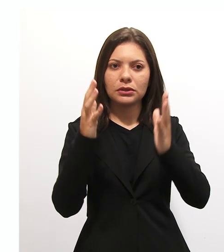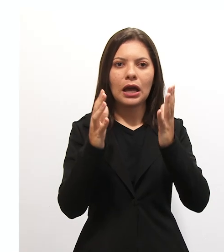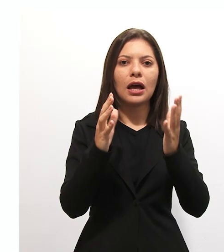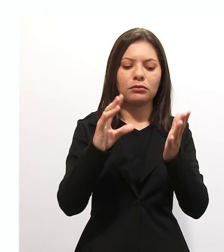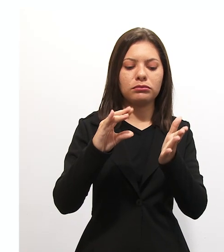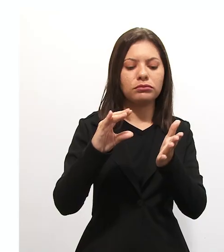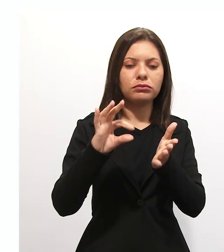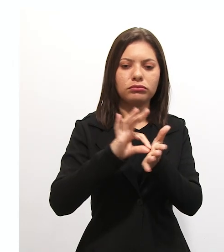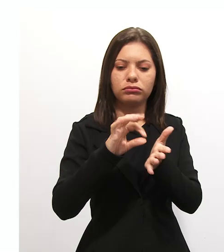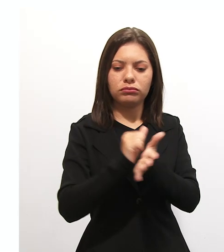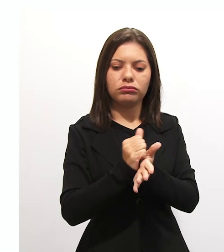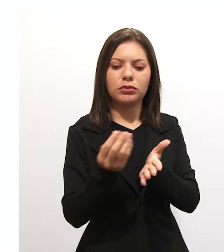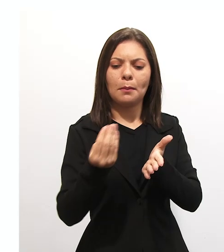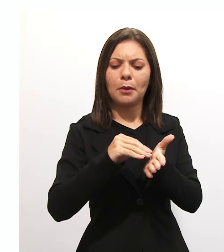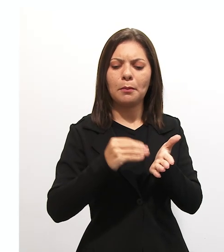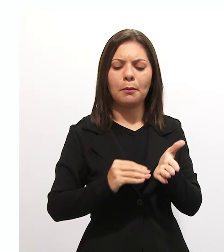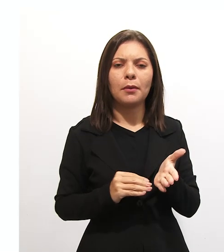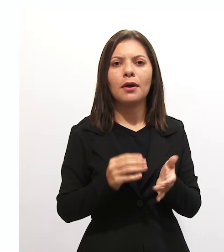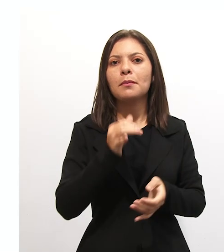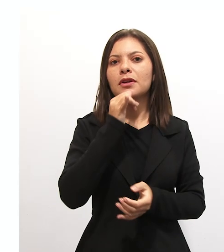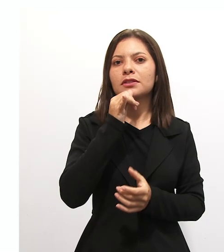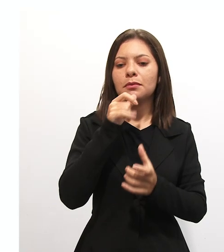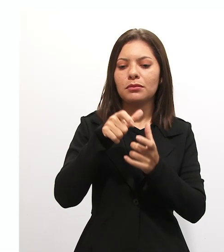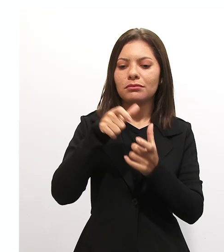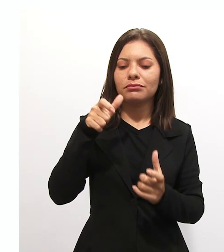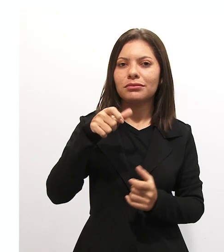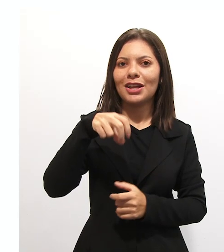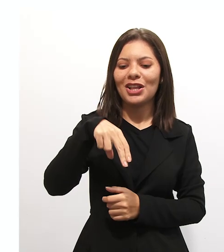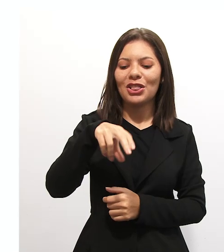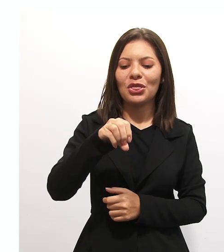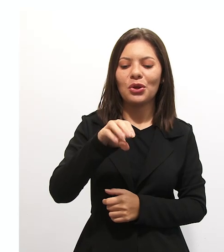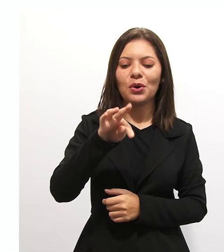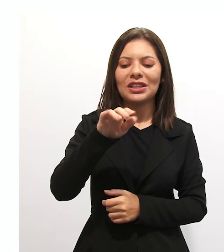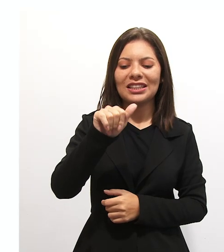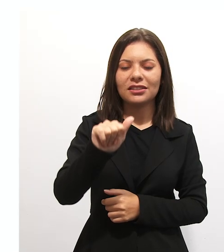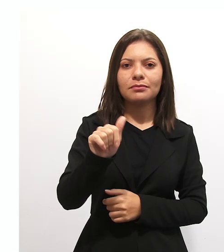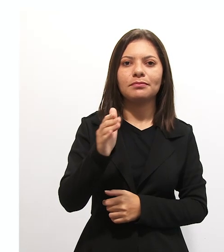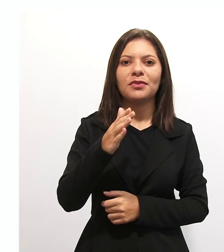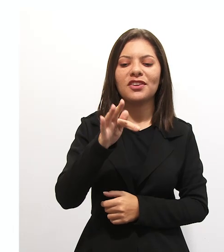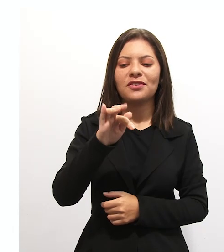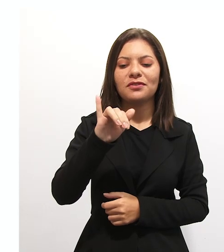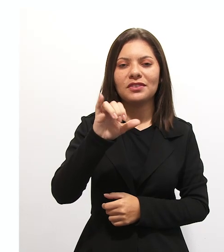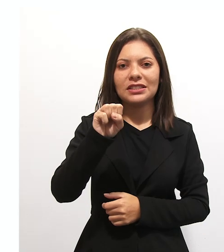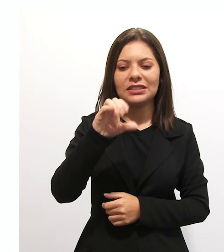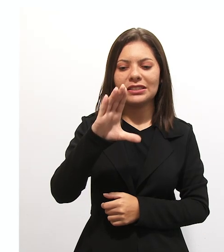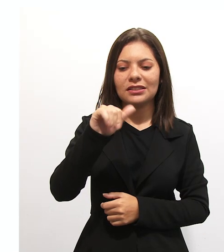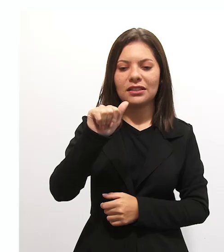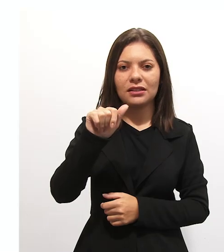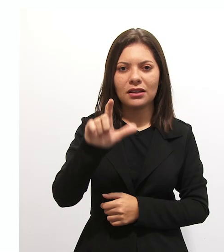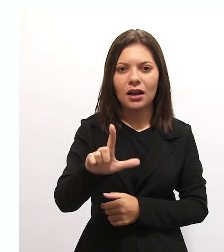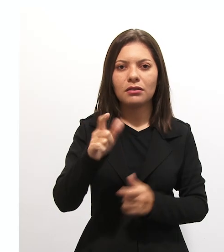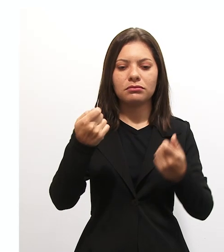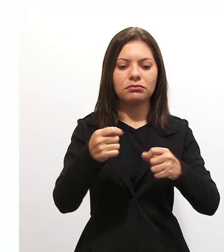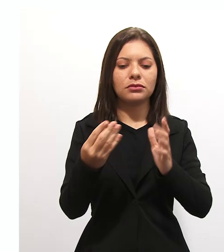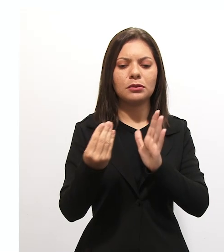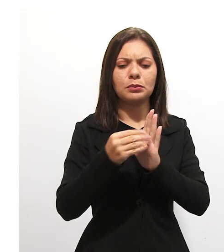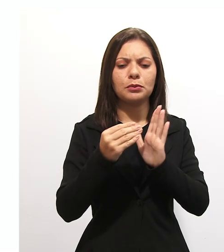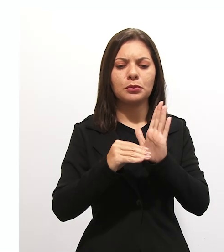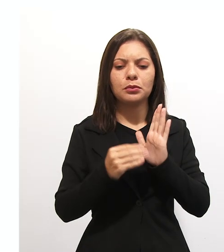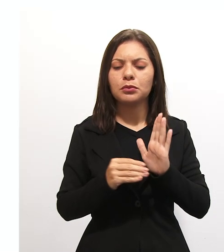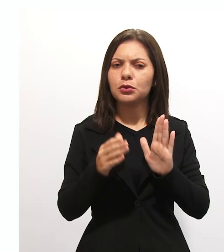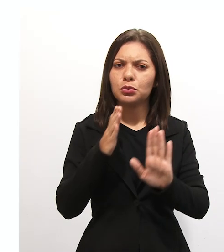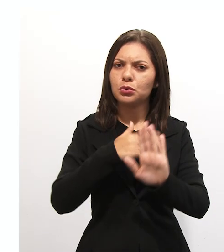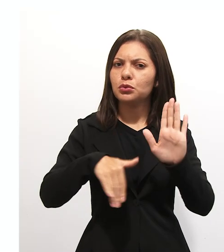lá as notas fiscais daqueles insumos que foram fundamentais para estarem ali sendo alocados